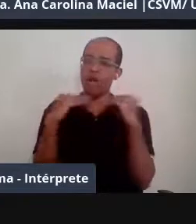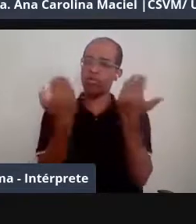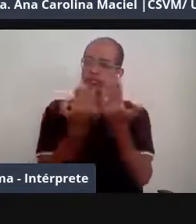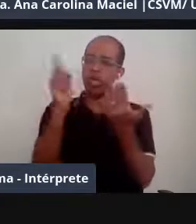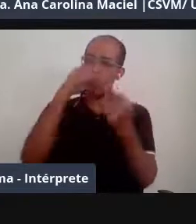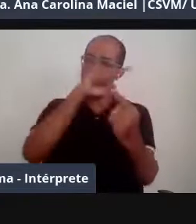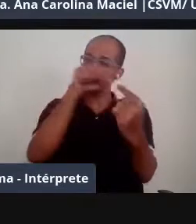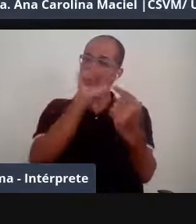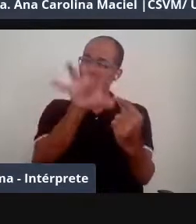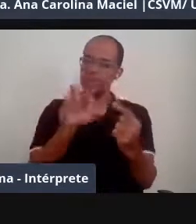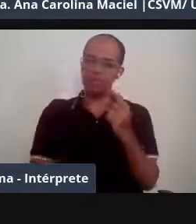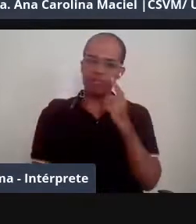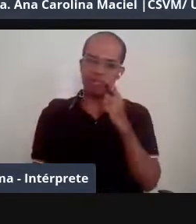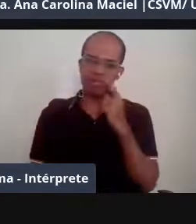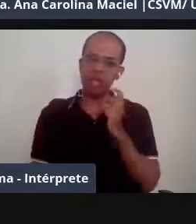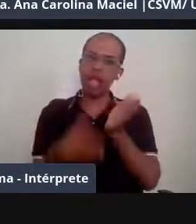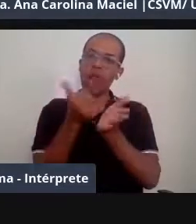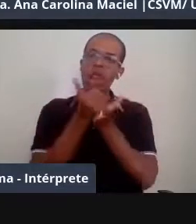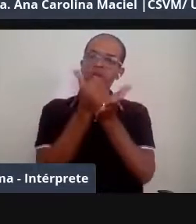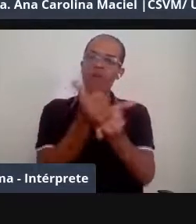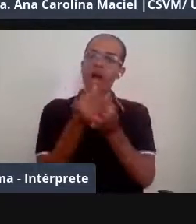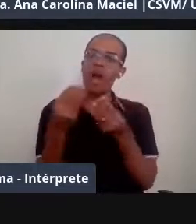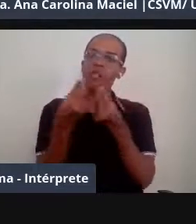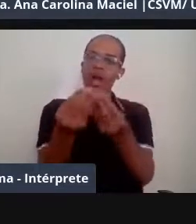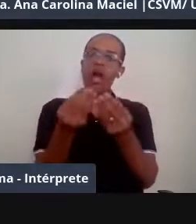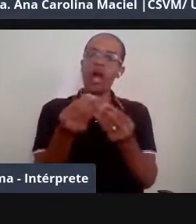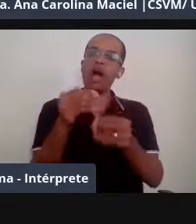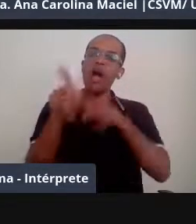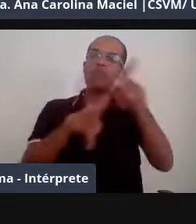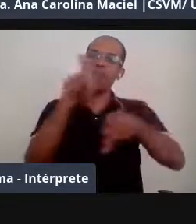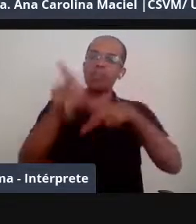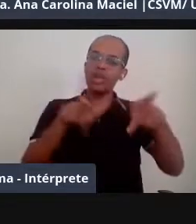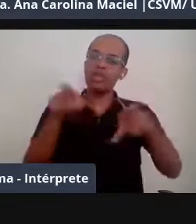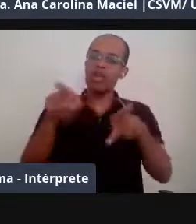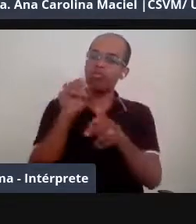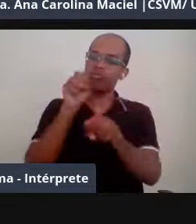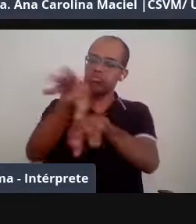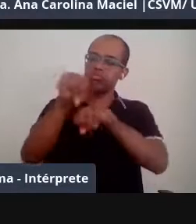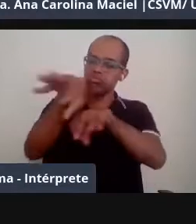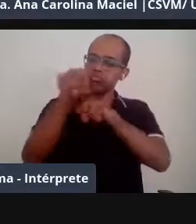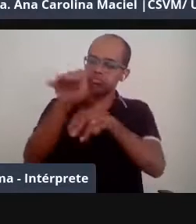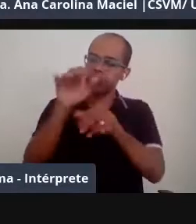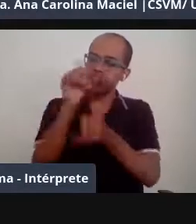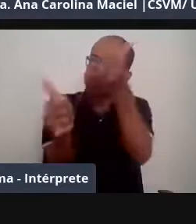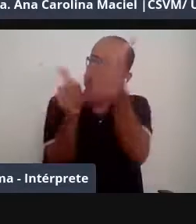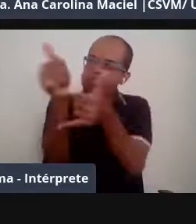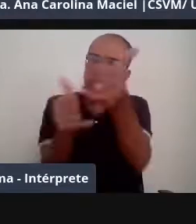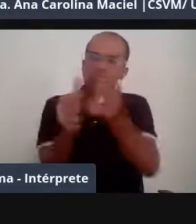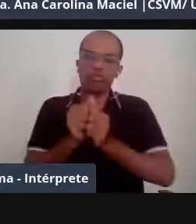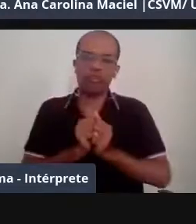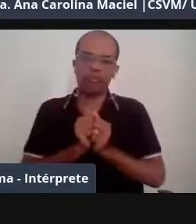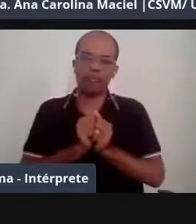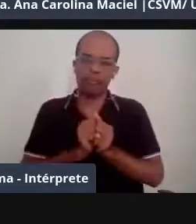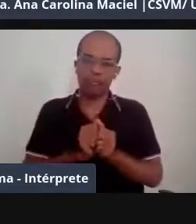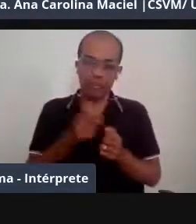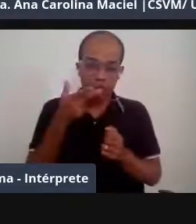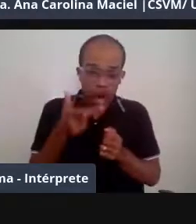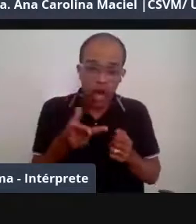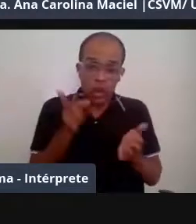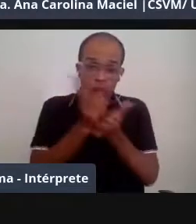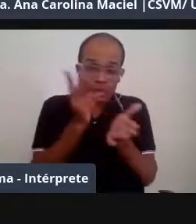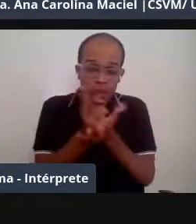objetivo. Levar a população à causa, que é uma causa aqui mais do que justa, né? Eu sempre digo uma frase que eu